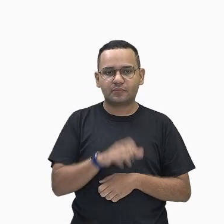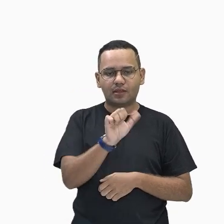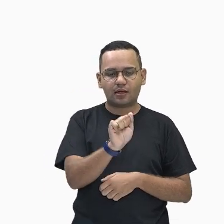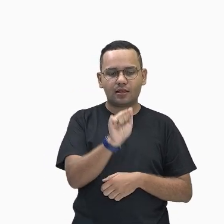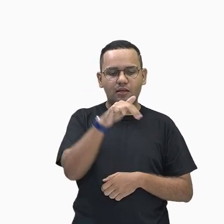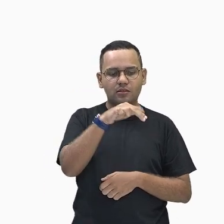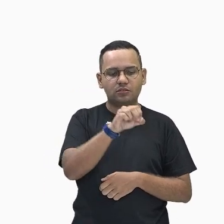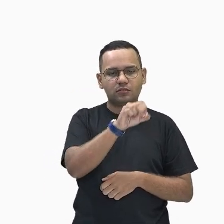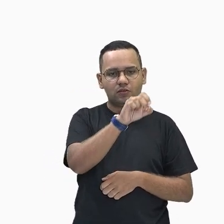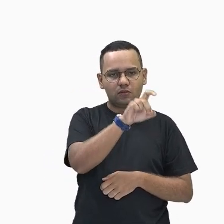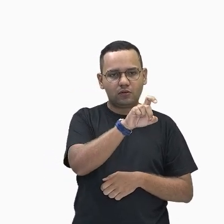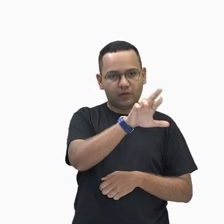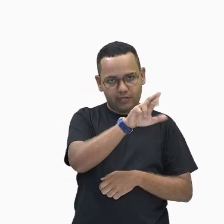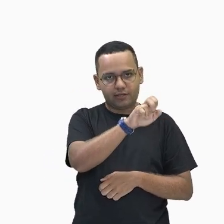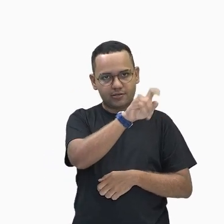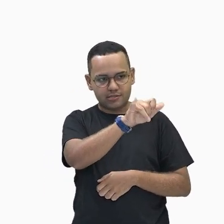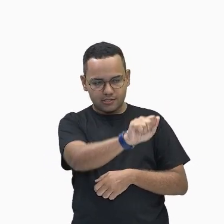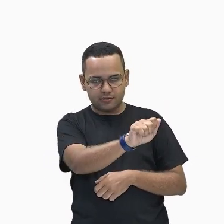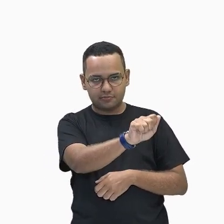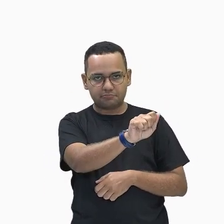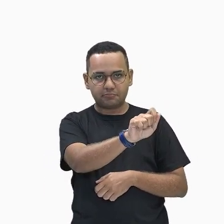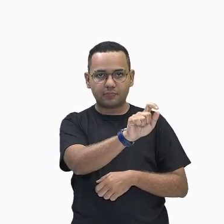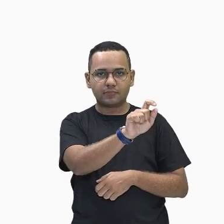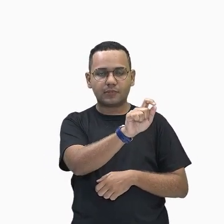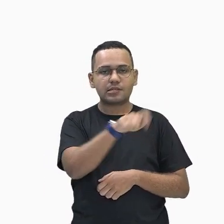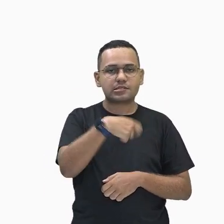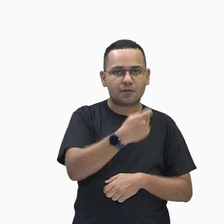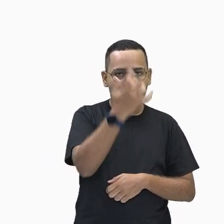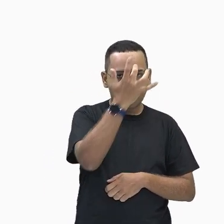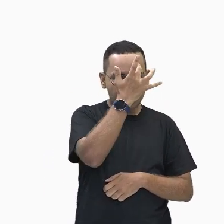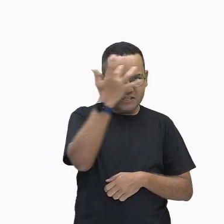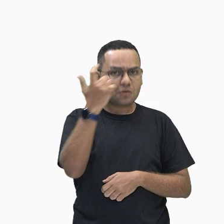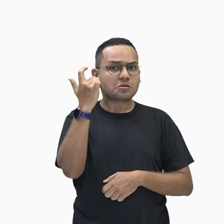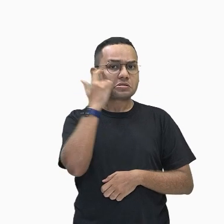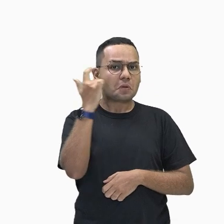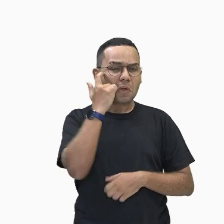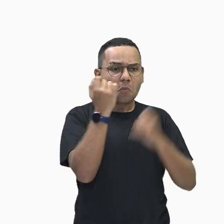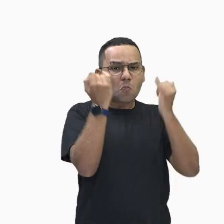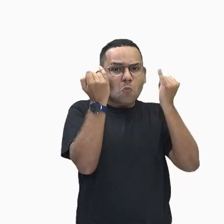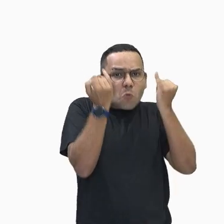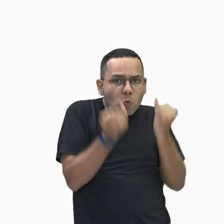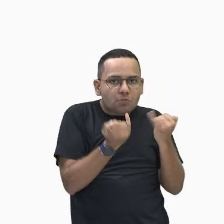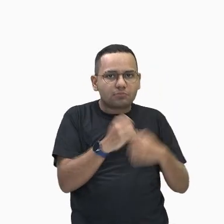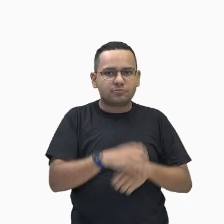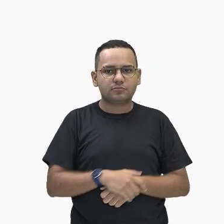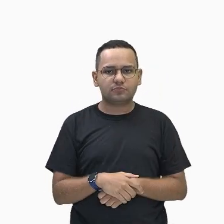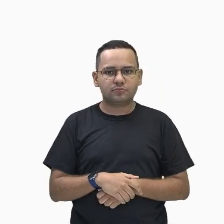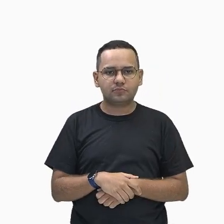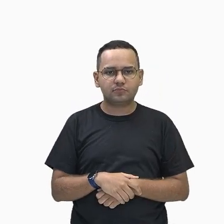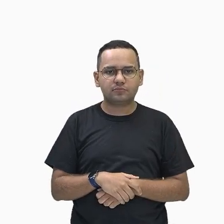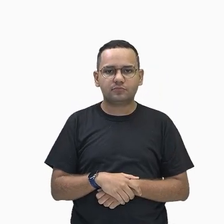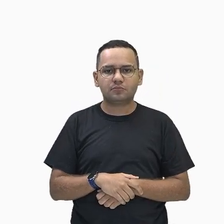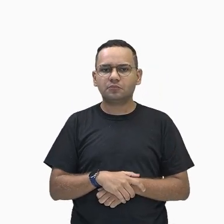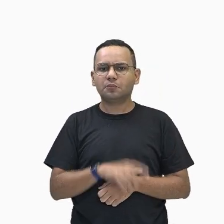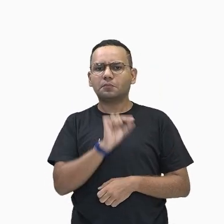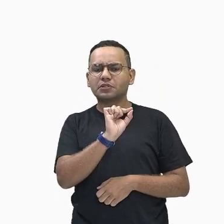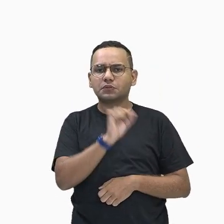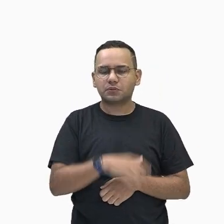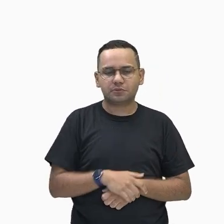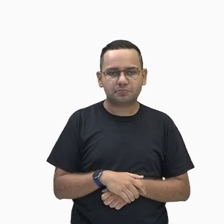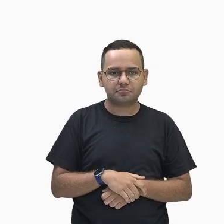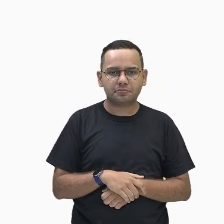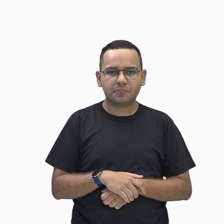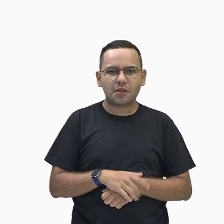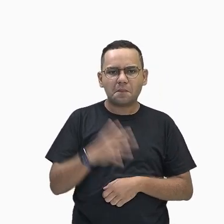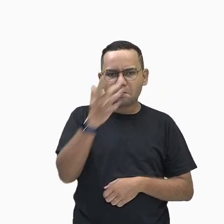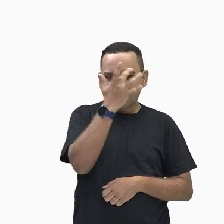só a anorexia é um transtorno em que a pessoa tem um medo excessivo de ganhar p